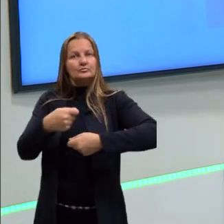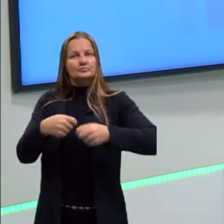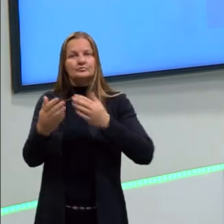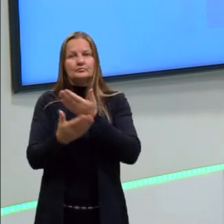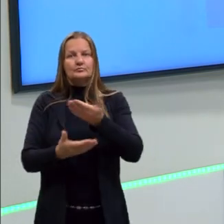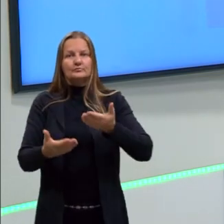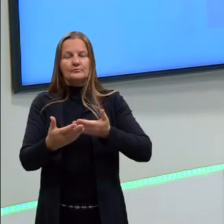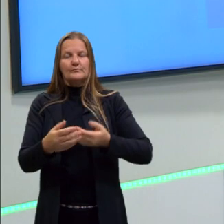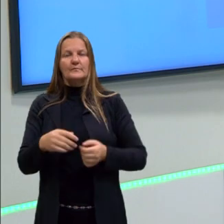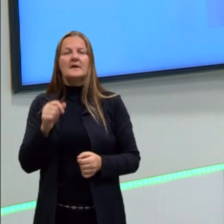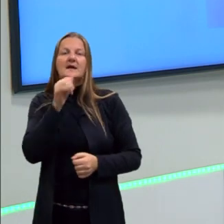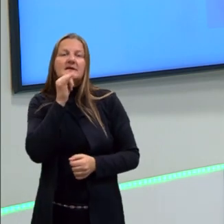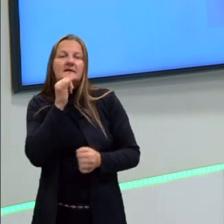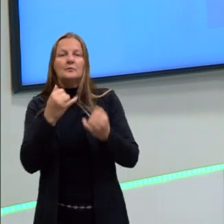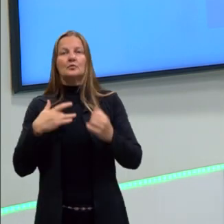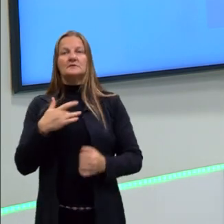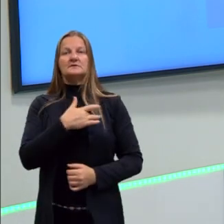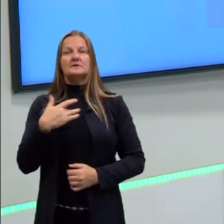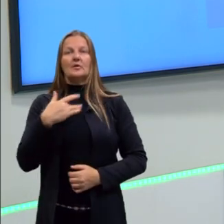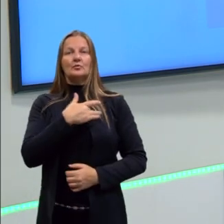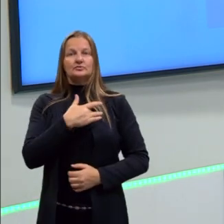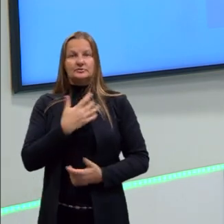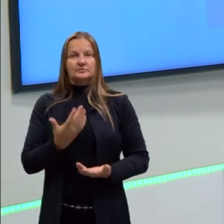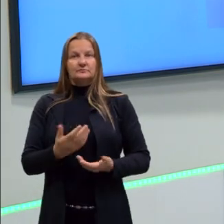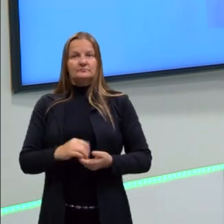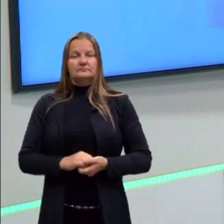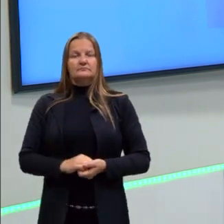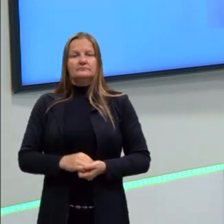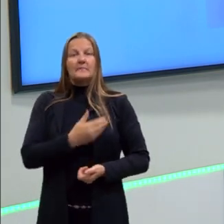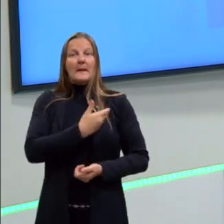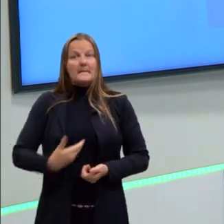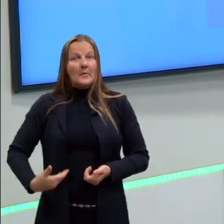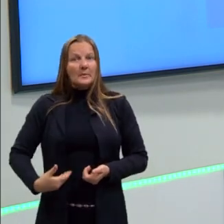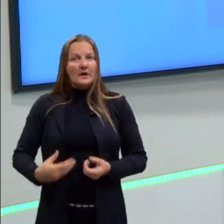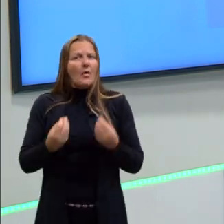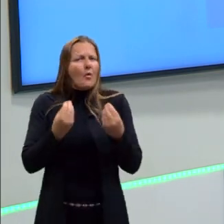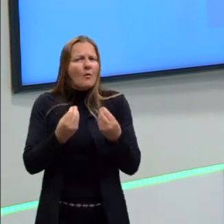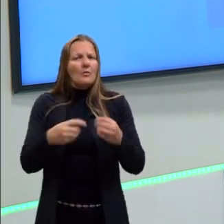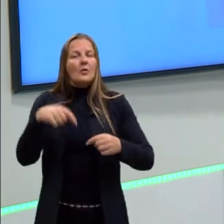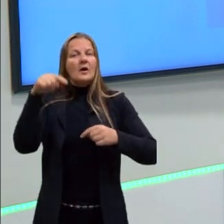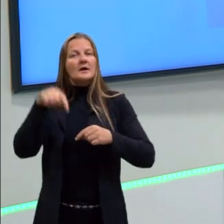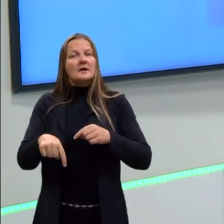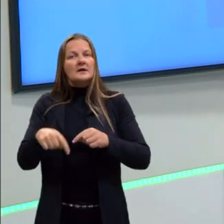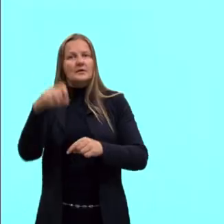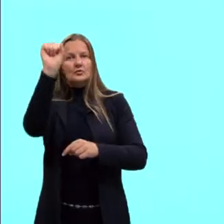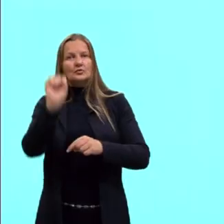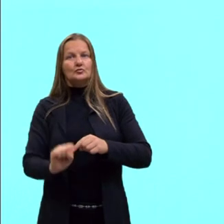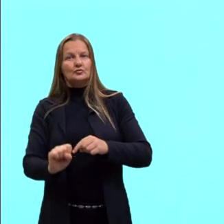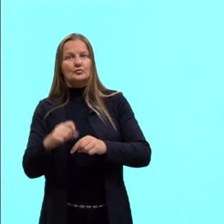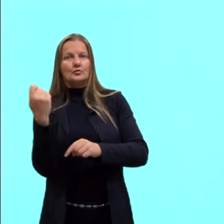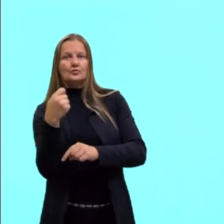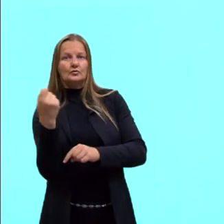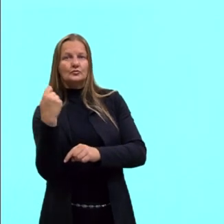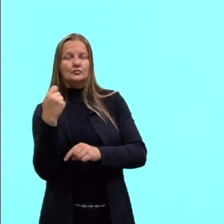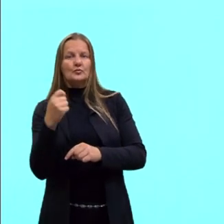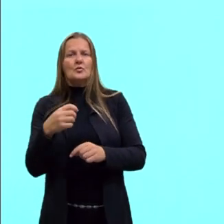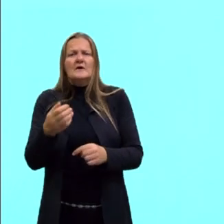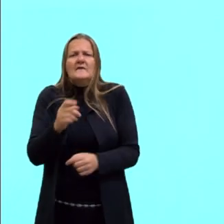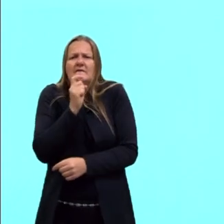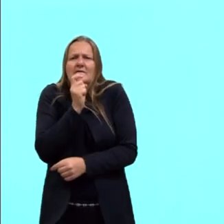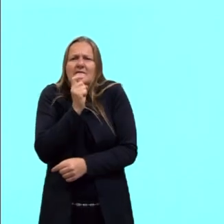uma questão básica por exemplo saúde pública tá agora exato e no Rio Grande do Sul no inverno nos